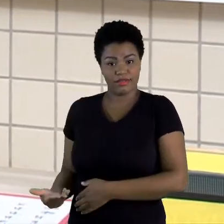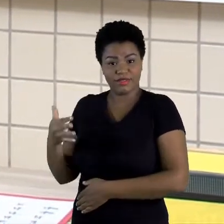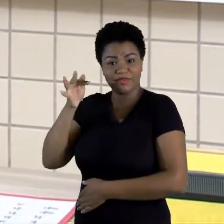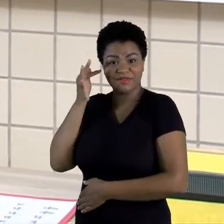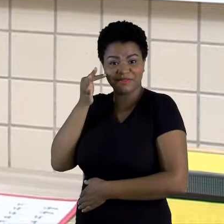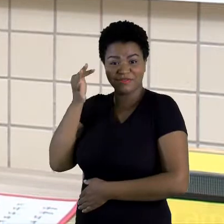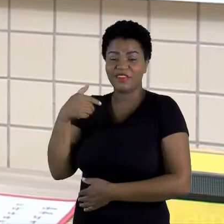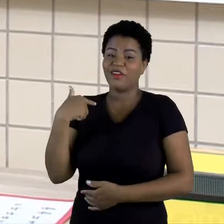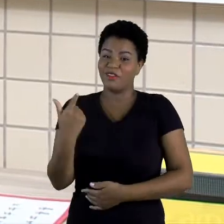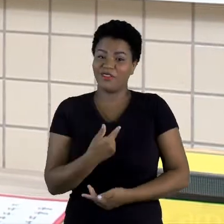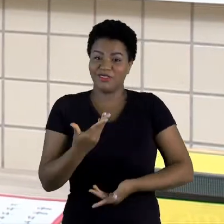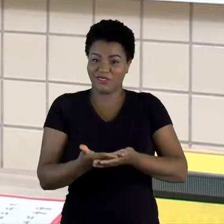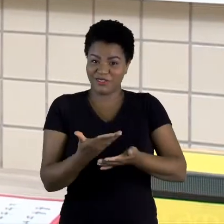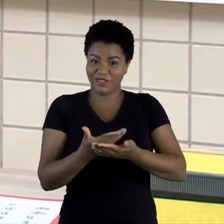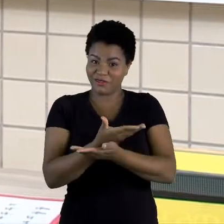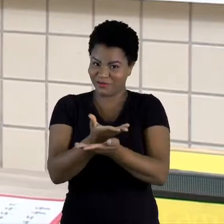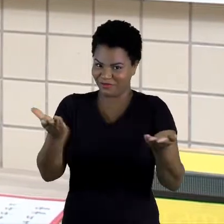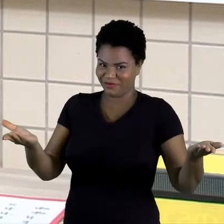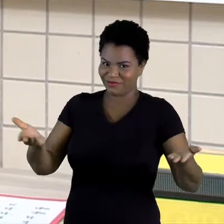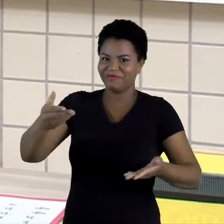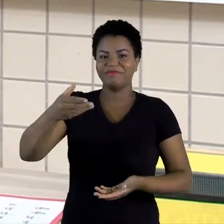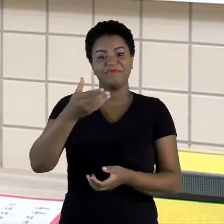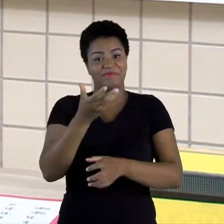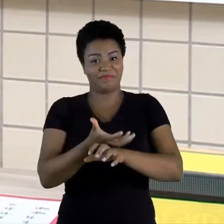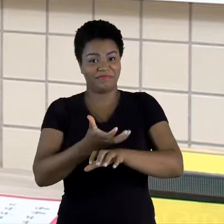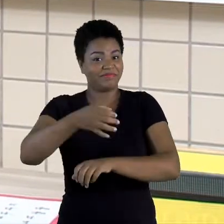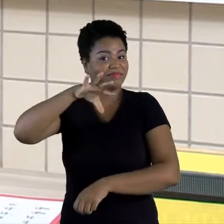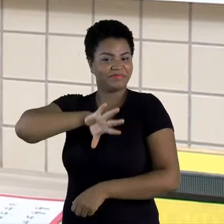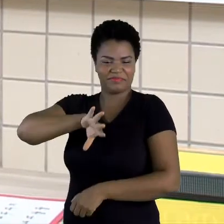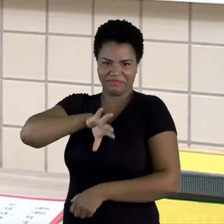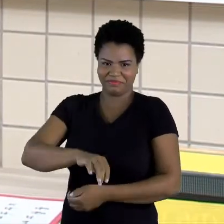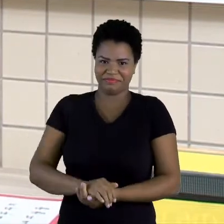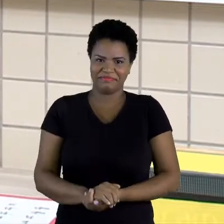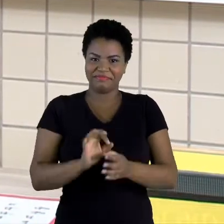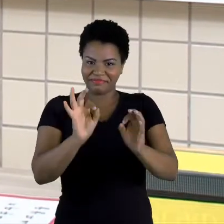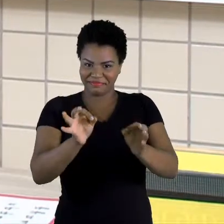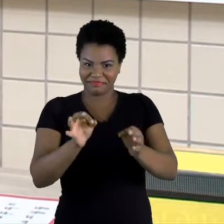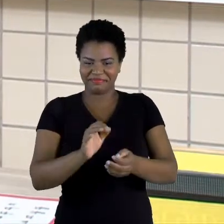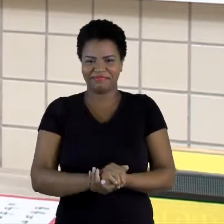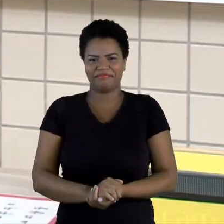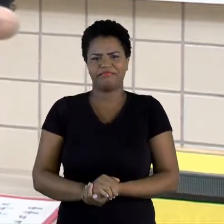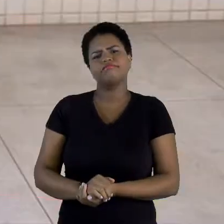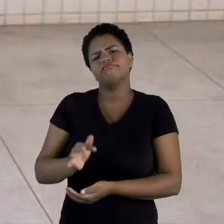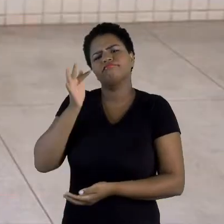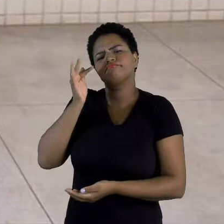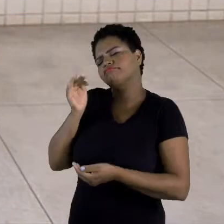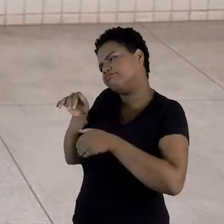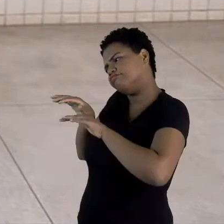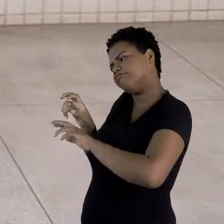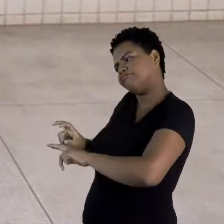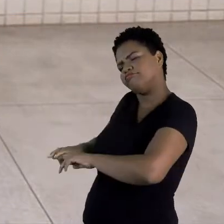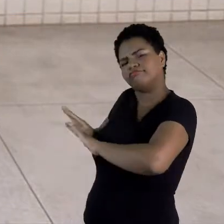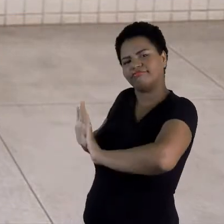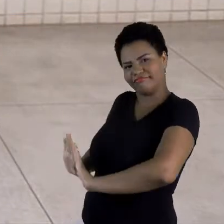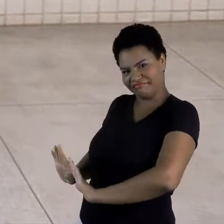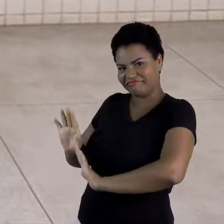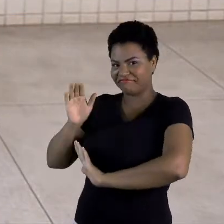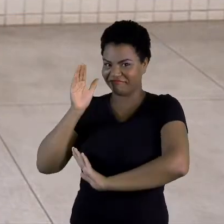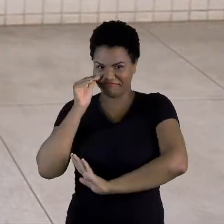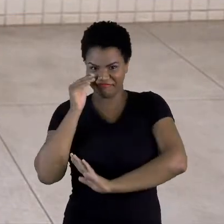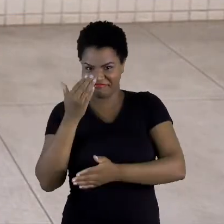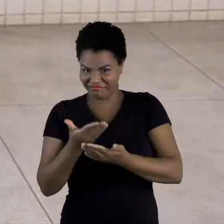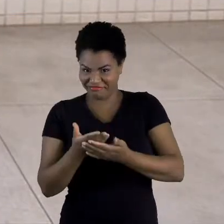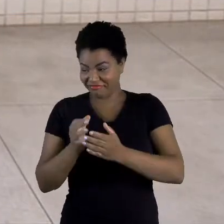aqui para trabalhar com vocês língua portuguesa, certo? A Francisquinha já vai sentar e assistir a aula, certo,